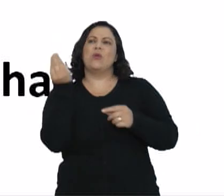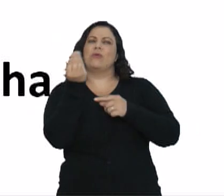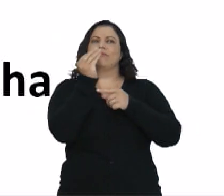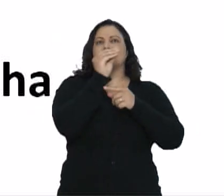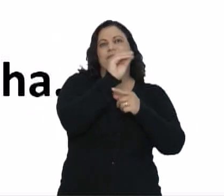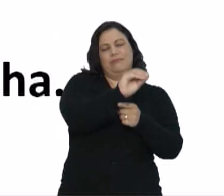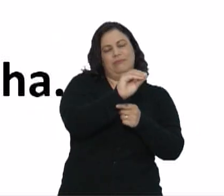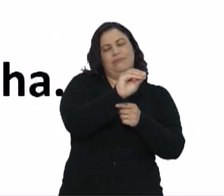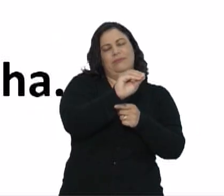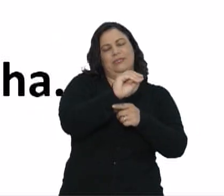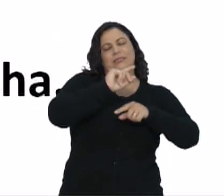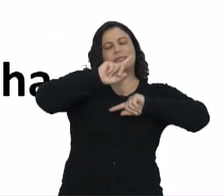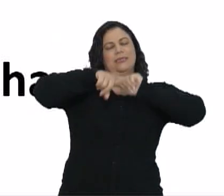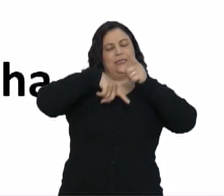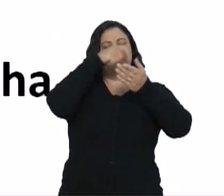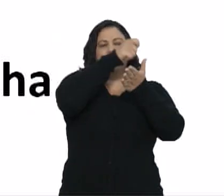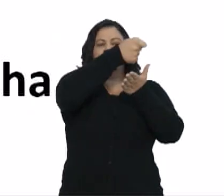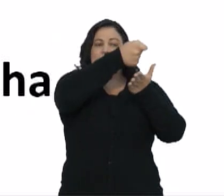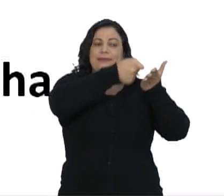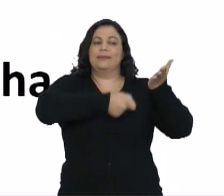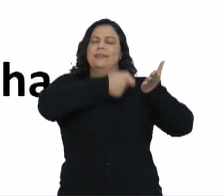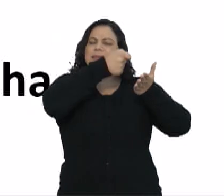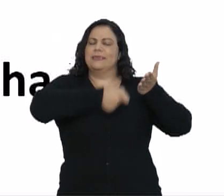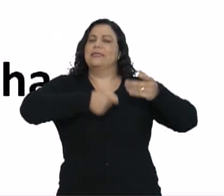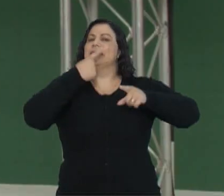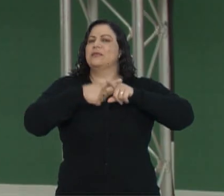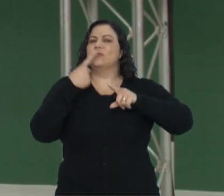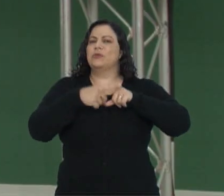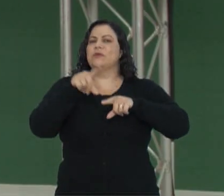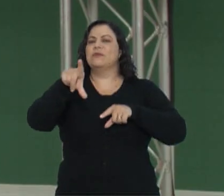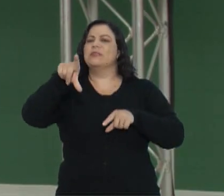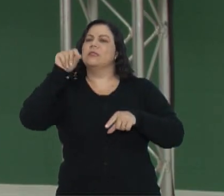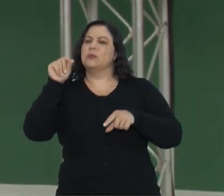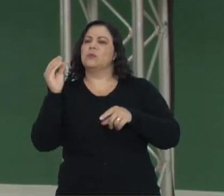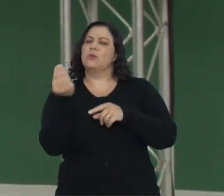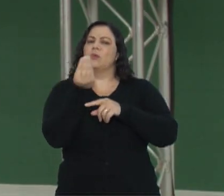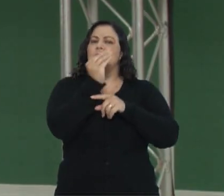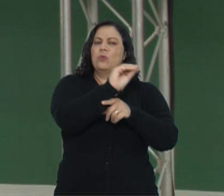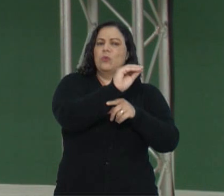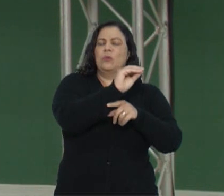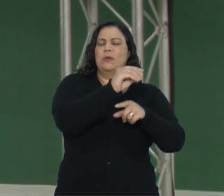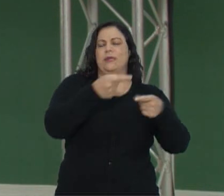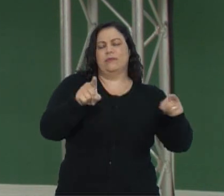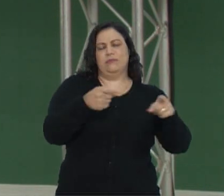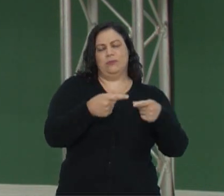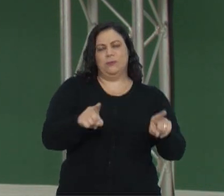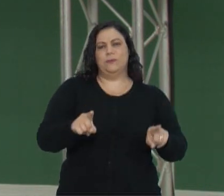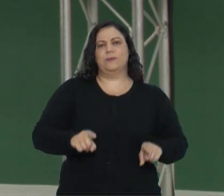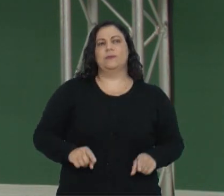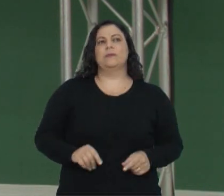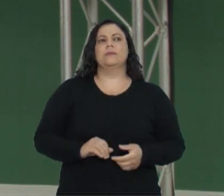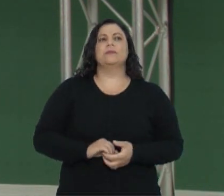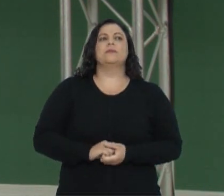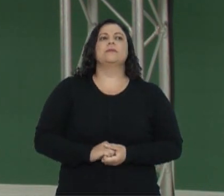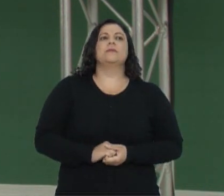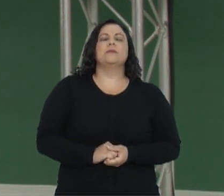Após isso, escreva em seu caderno o porquê dessa escolha. Vou mostrar as imagens para você, ó, bem